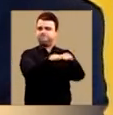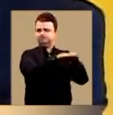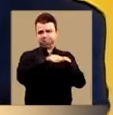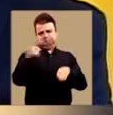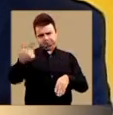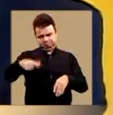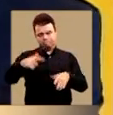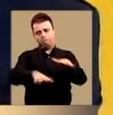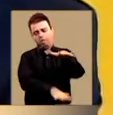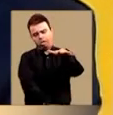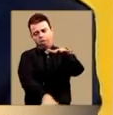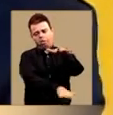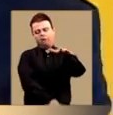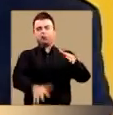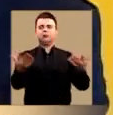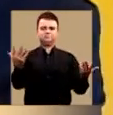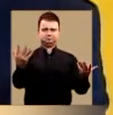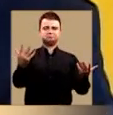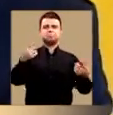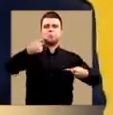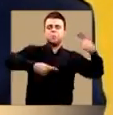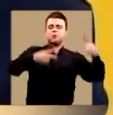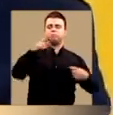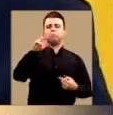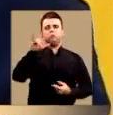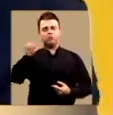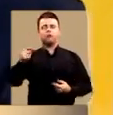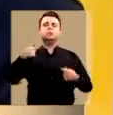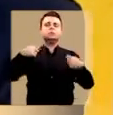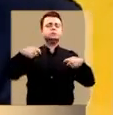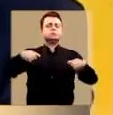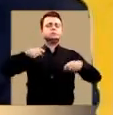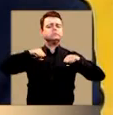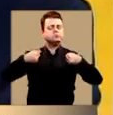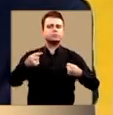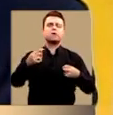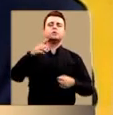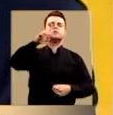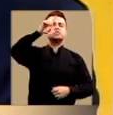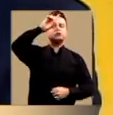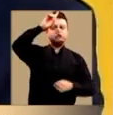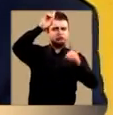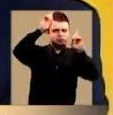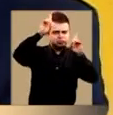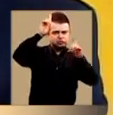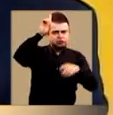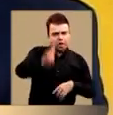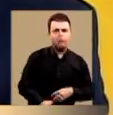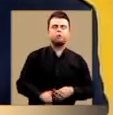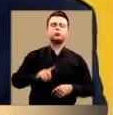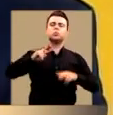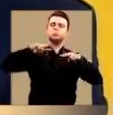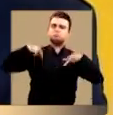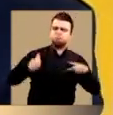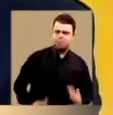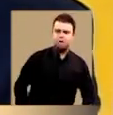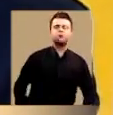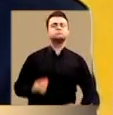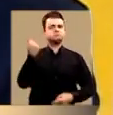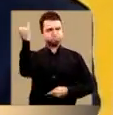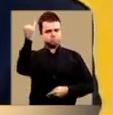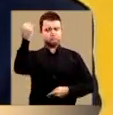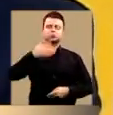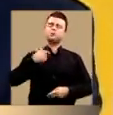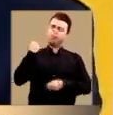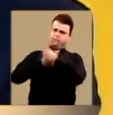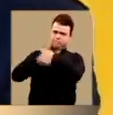desigualdade ao colocarmos políticas públicas com a ideia de promover direitos humanos, sim, direitos sociais. Portanto, eu acho que este